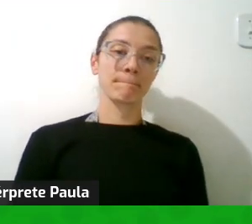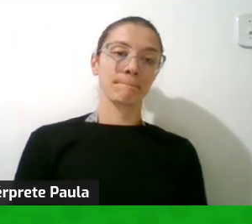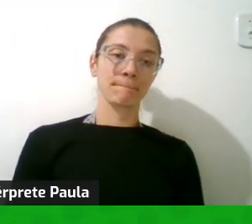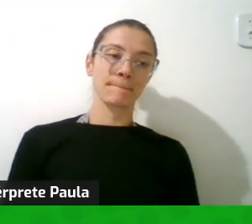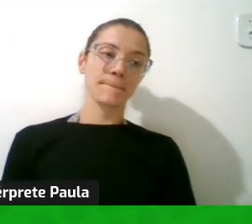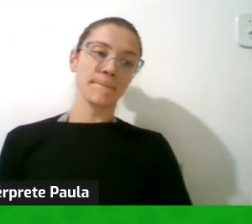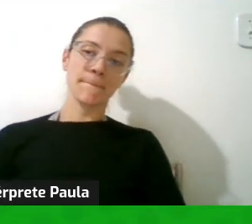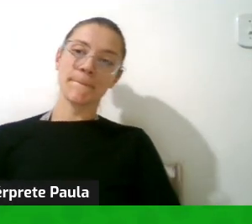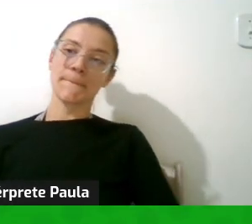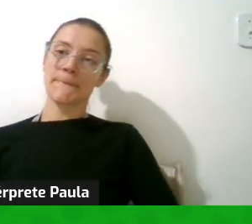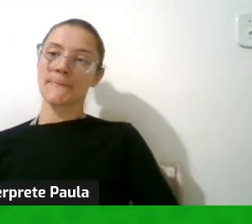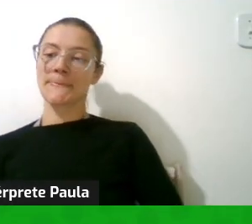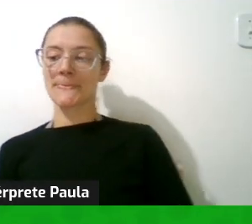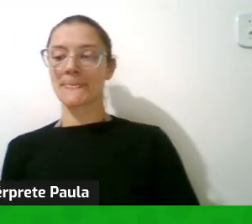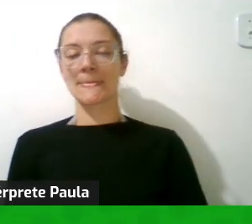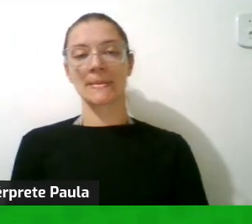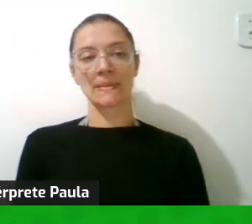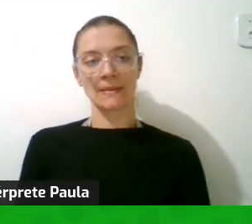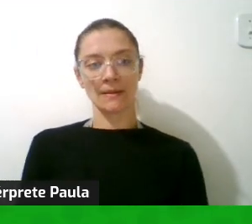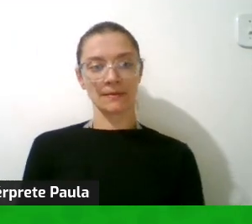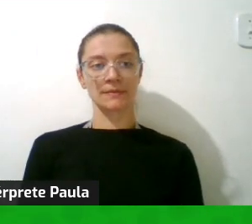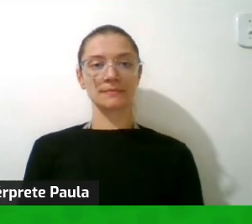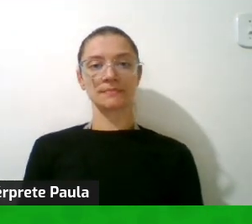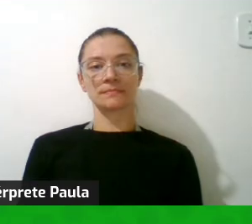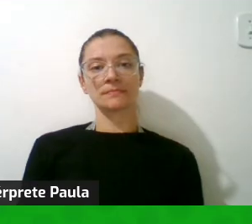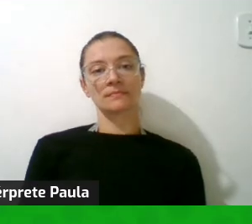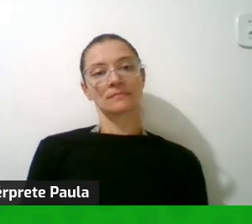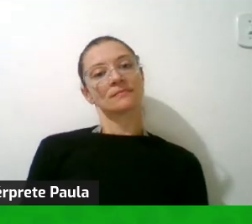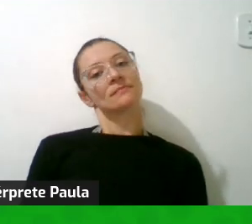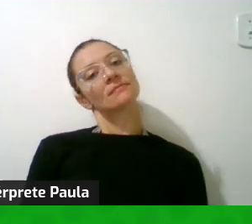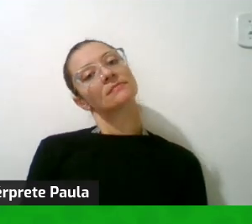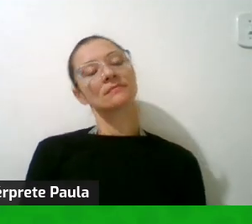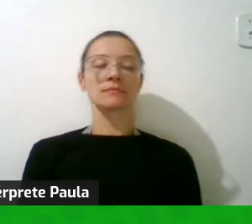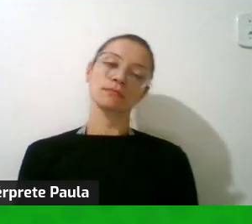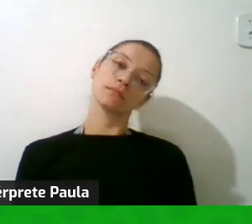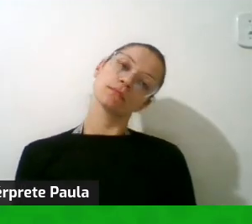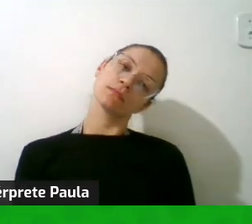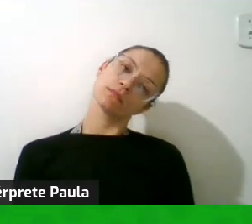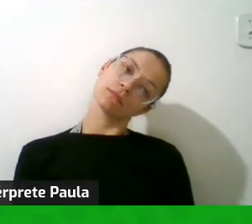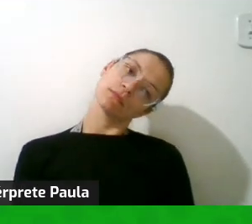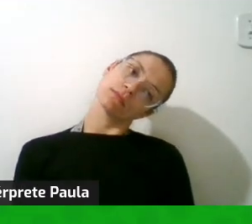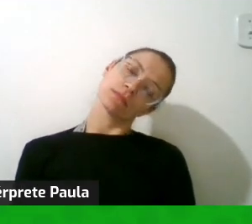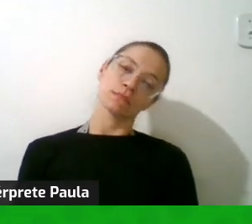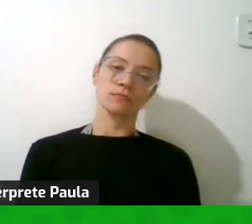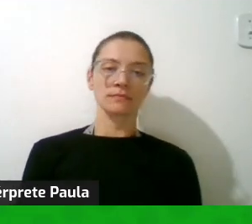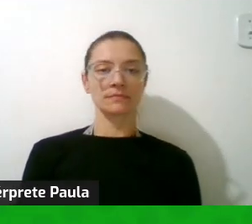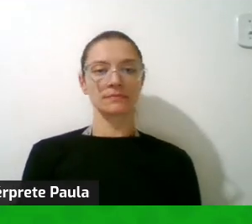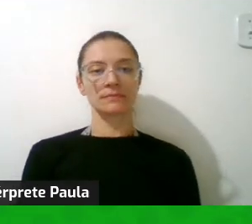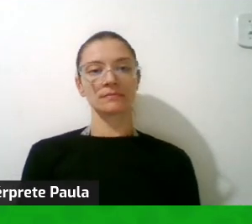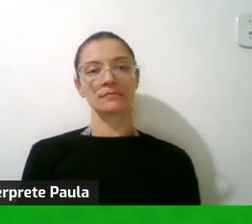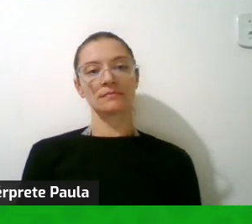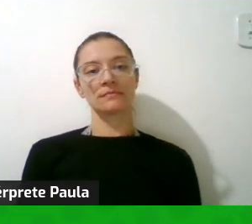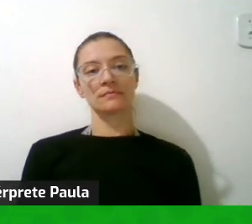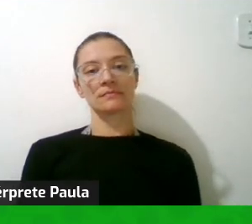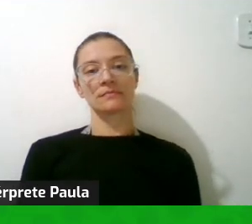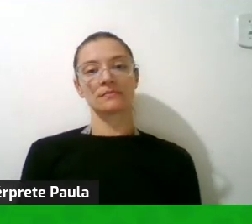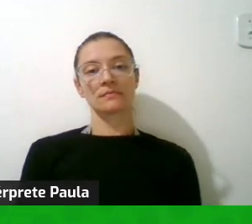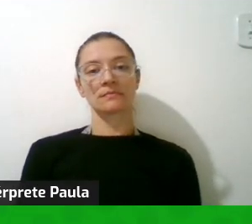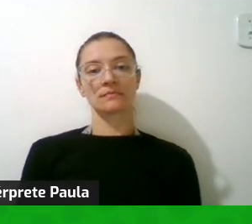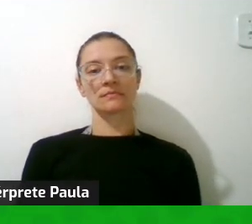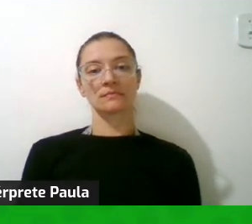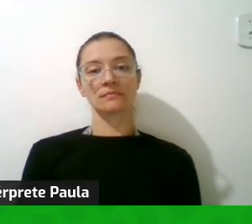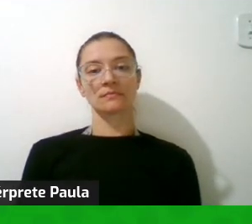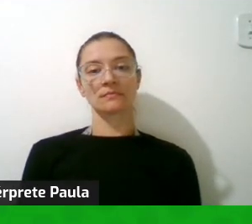Deixa eu lembrar aqui que ele tem, no nosso slide, tem ali, se não me engano, tem que comparar a planilha inteira. Tá nesse slide